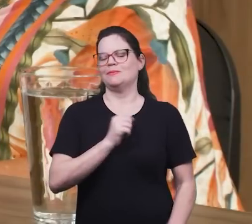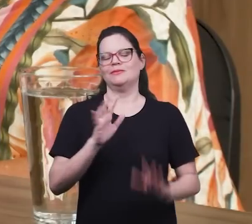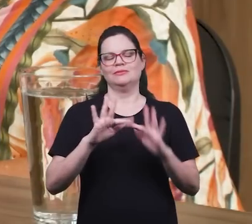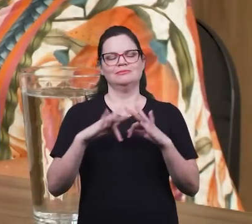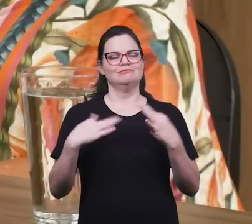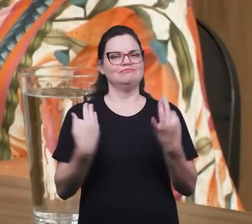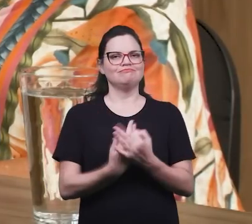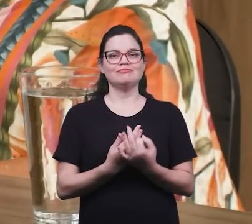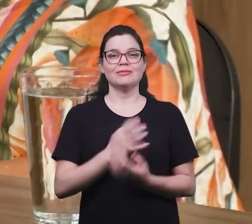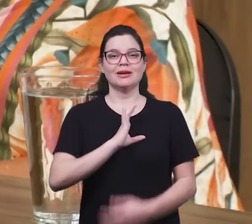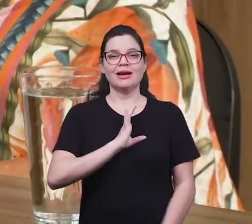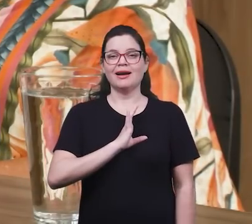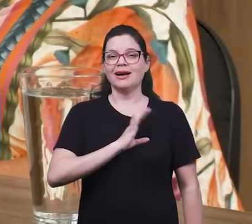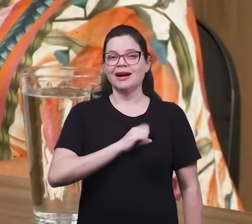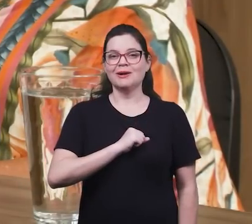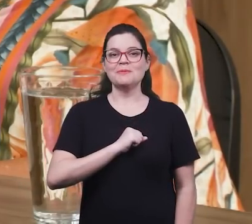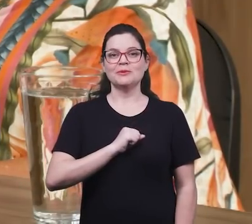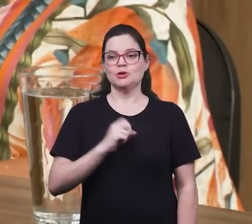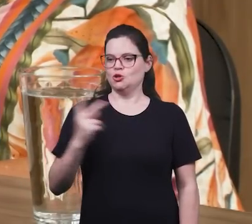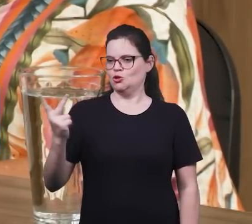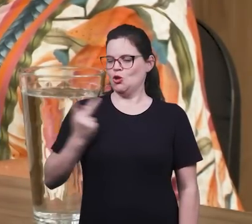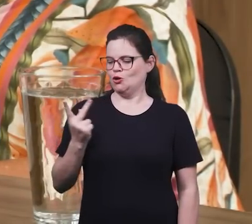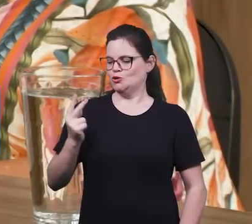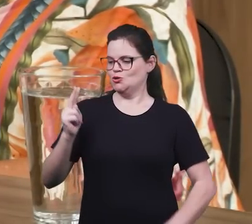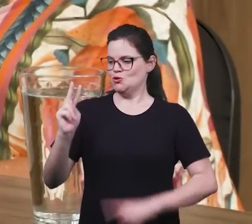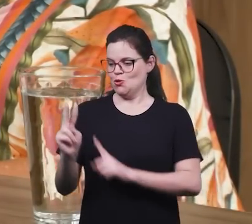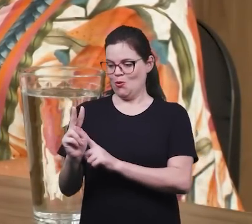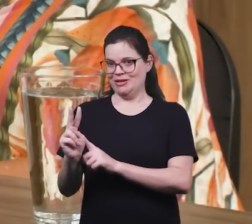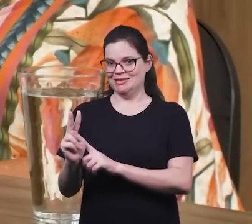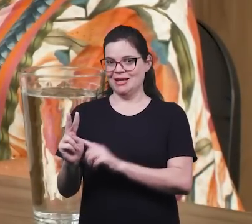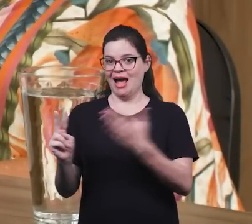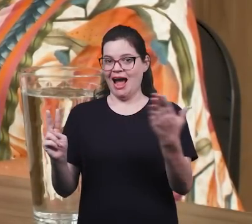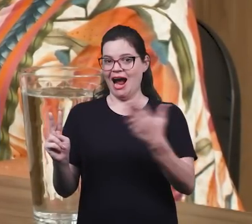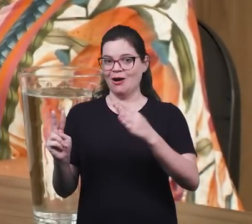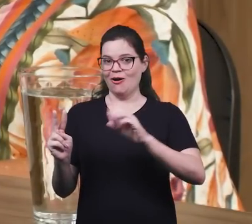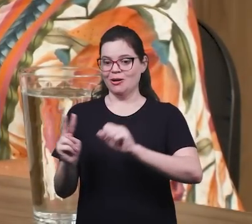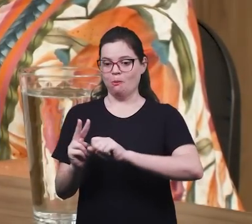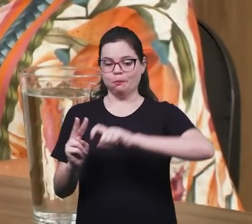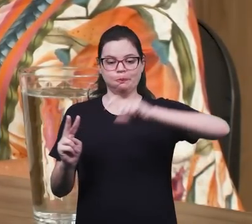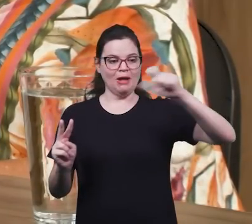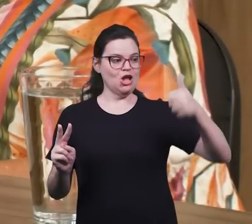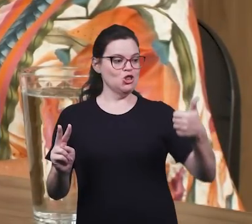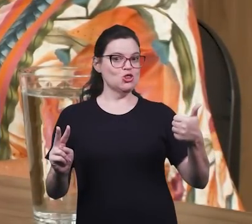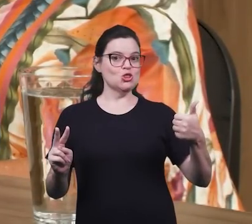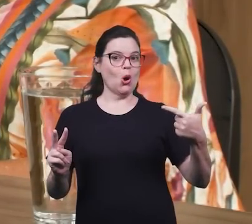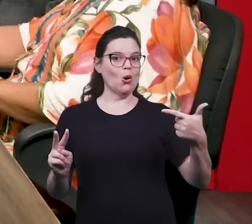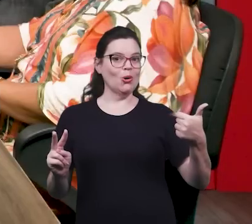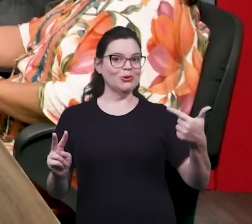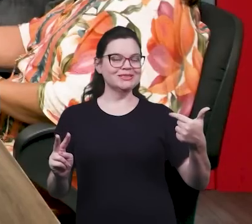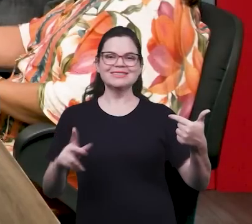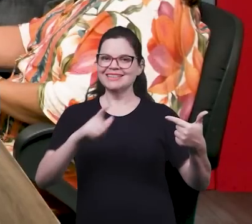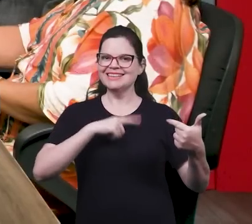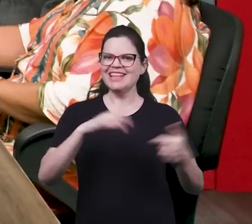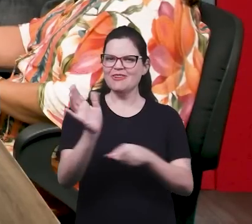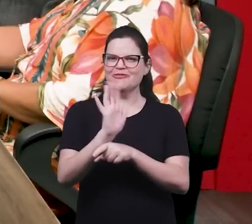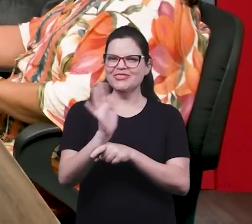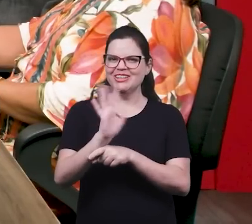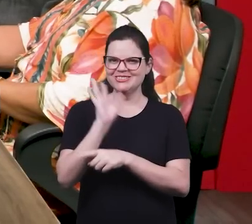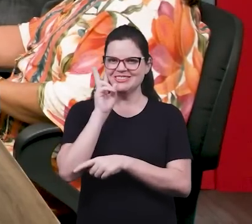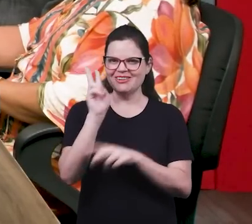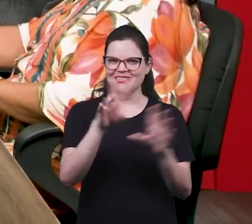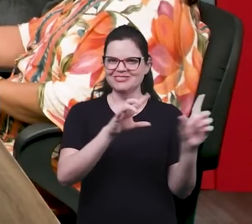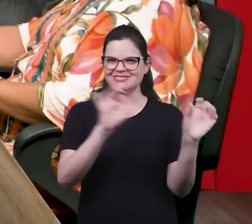família. Nós começamos em 2, hoje estamos em 12, né? Então, nós vimos um